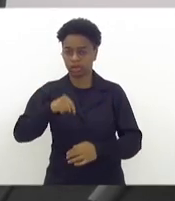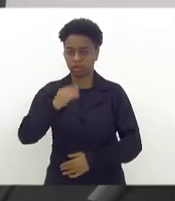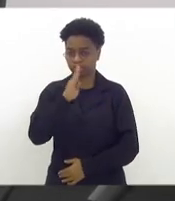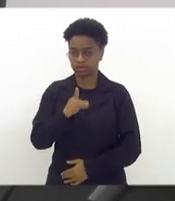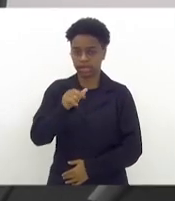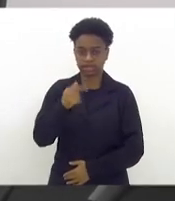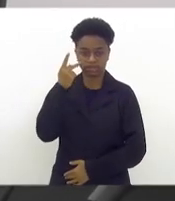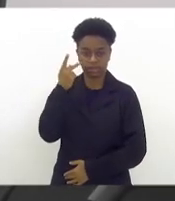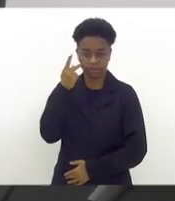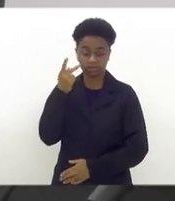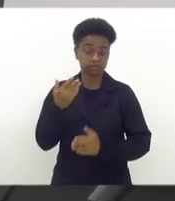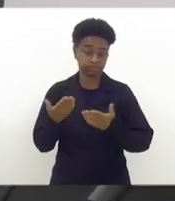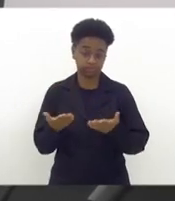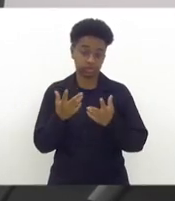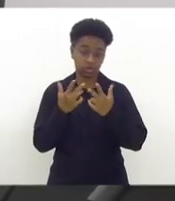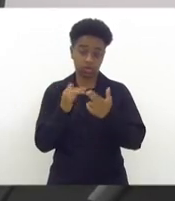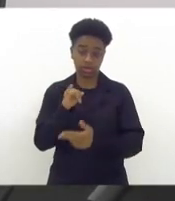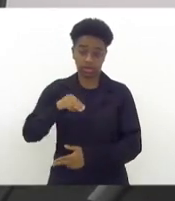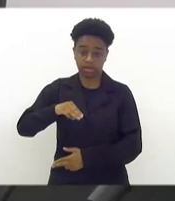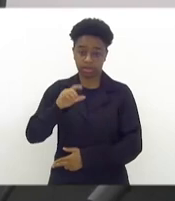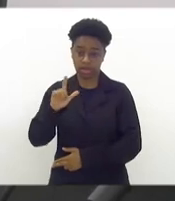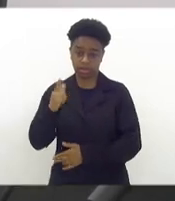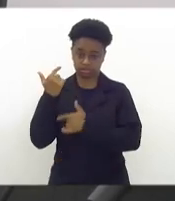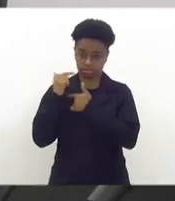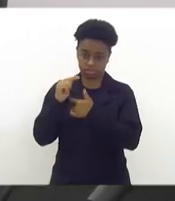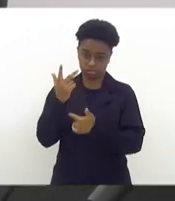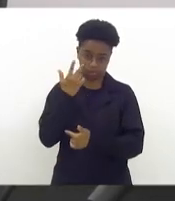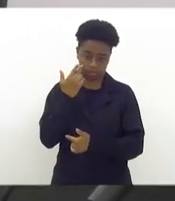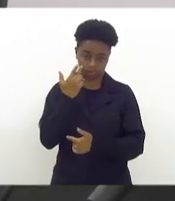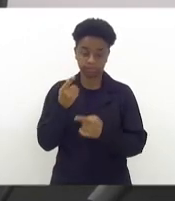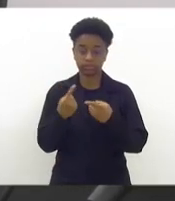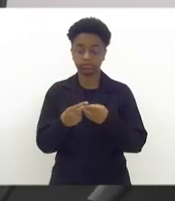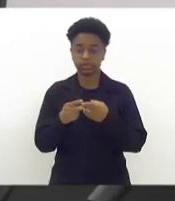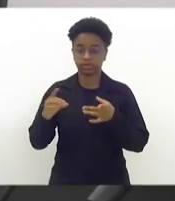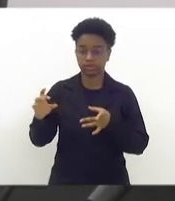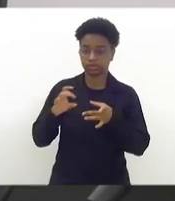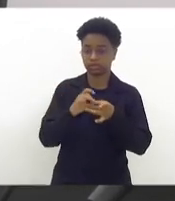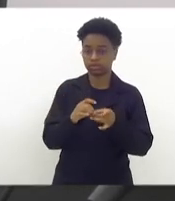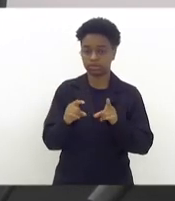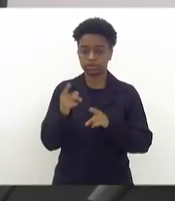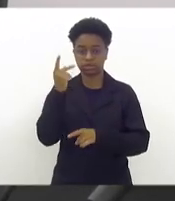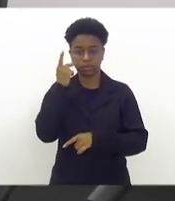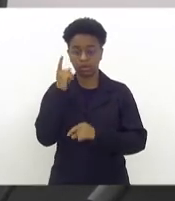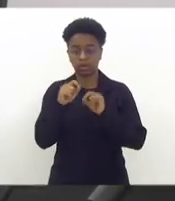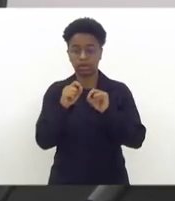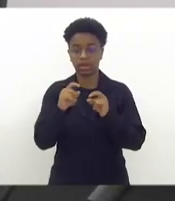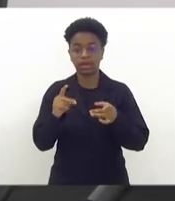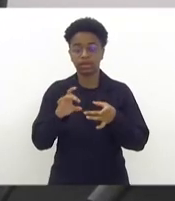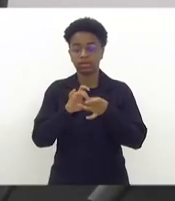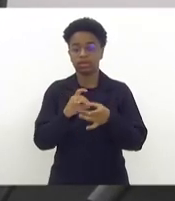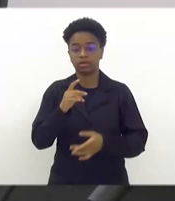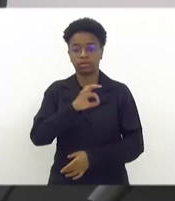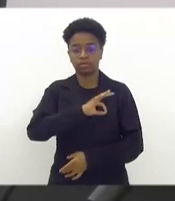é tal qual o IML tradicional. Ele é um braço lá em São Paulo da Polícia Civil, assim como